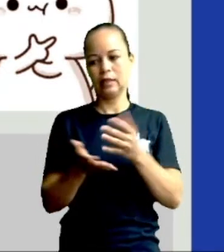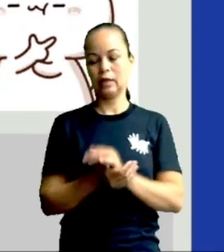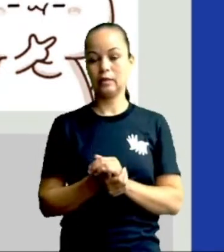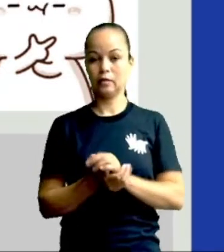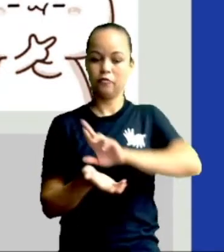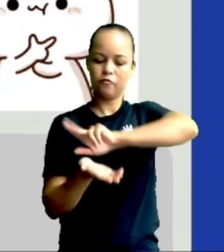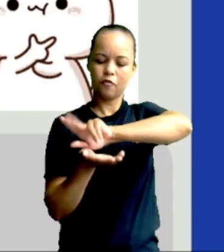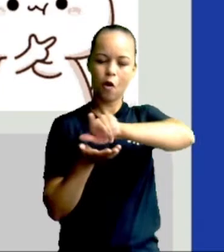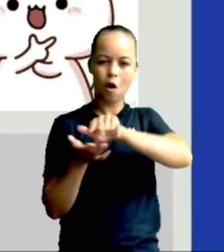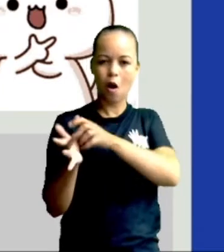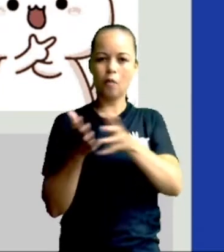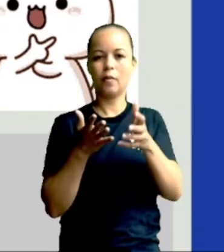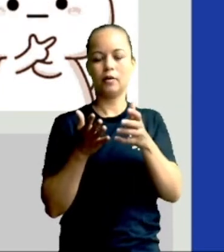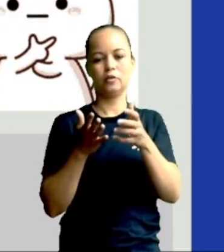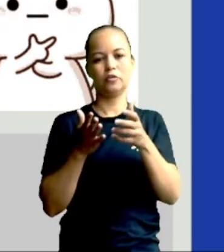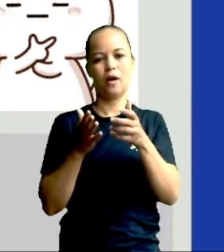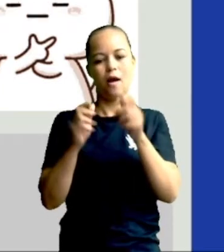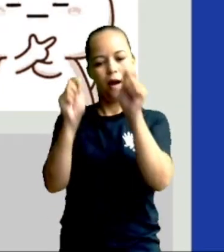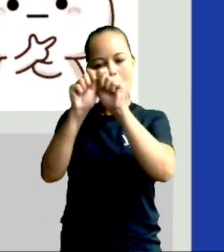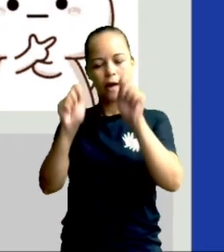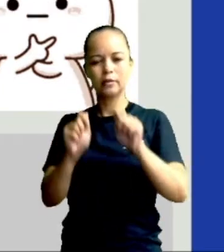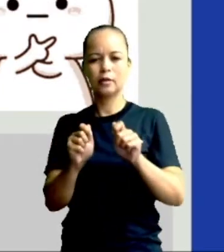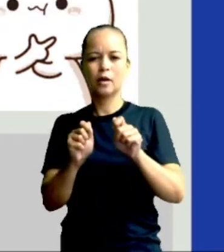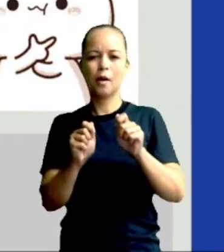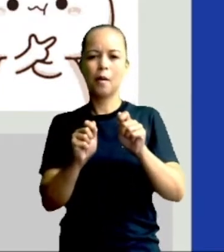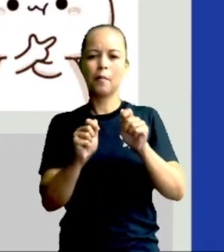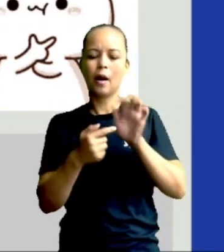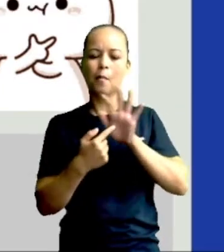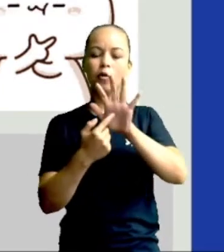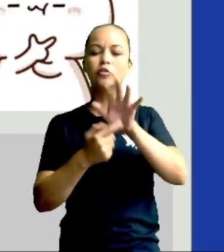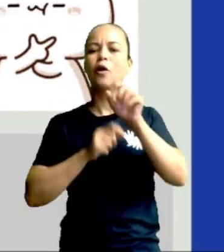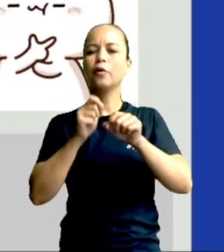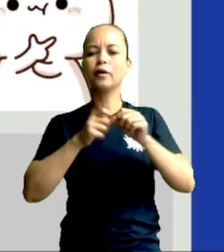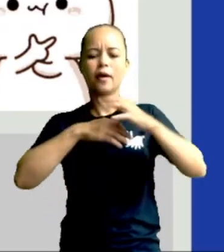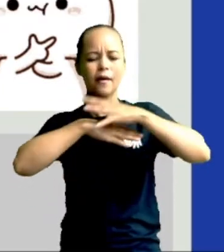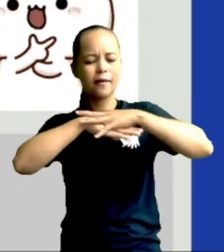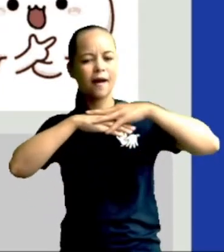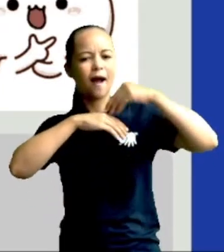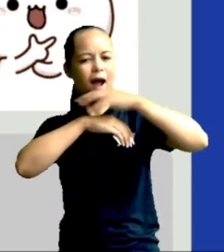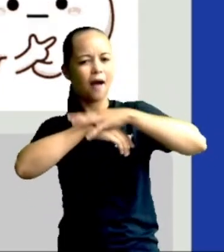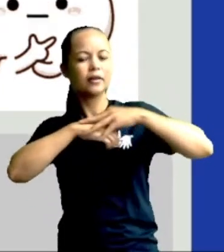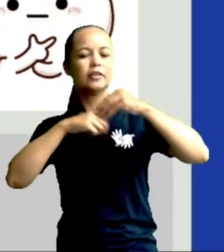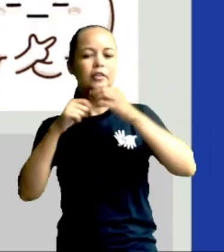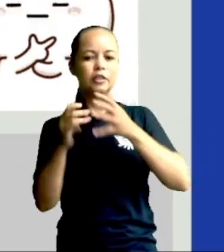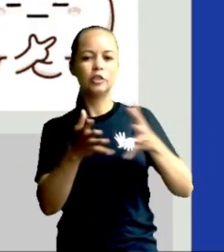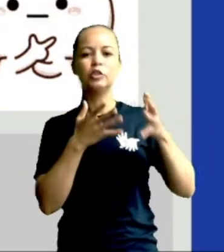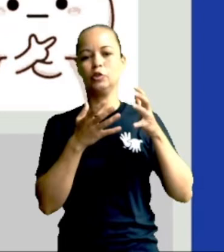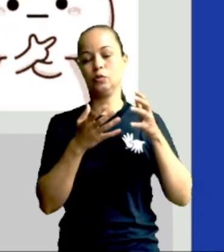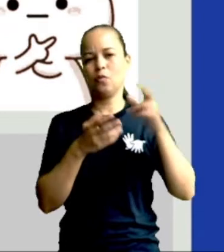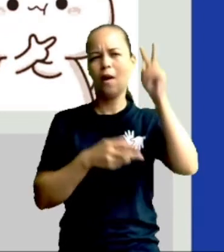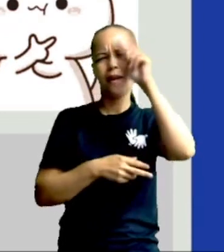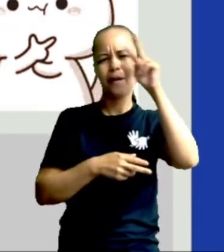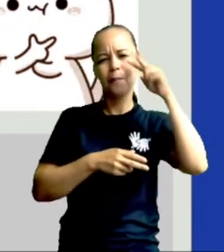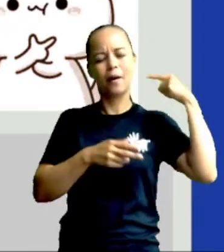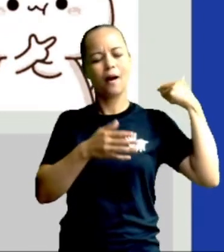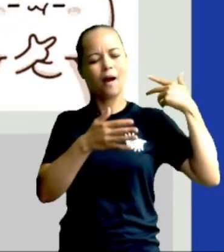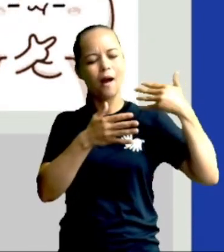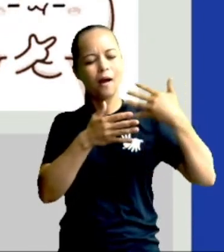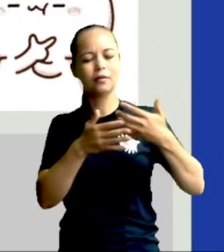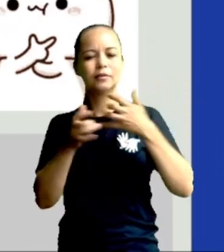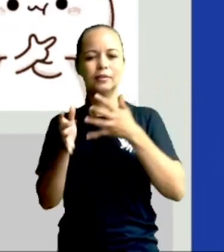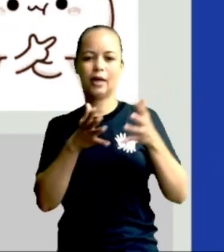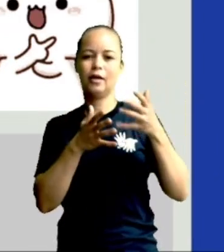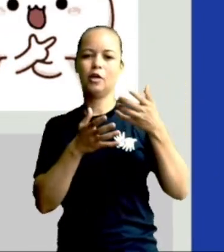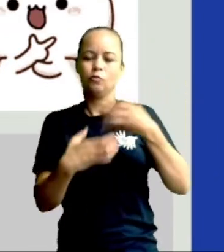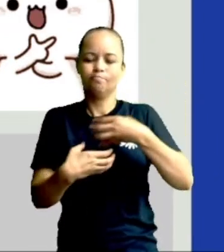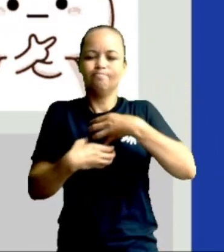forma artística para demonstrar carinho, lembranças e outros sentimentos. Por exemplo, neste quadro que você está